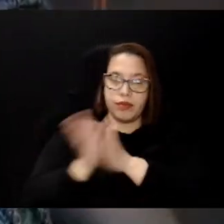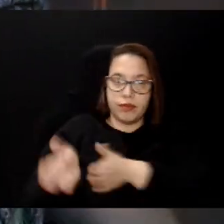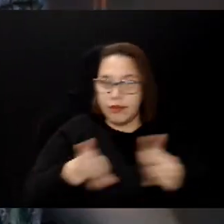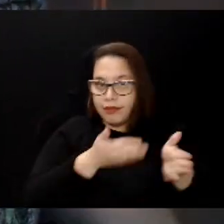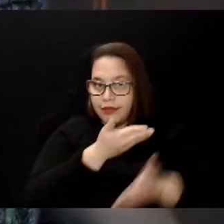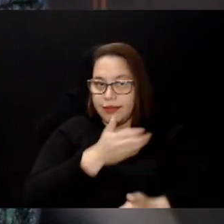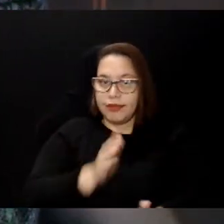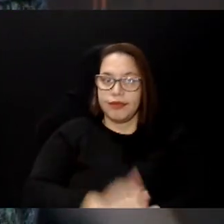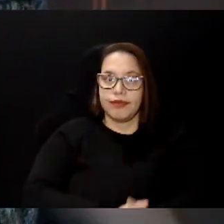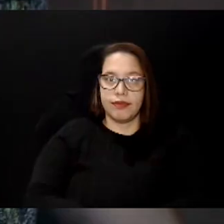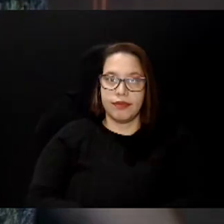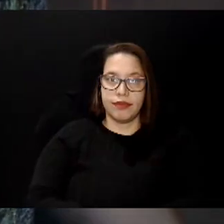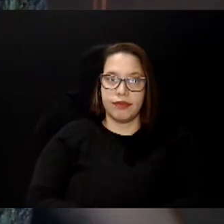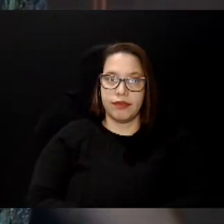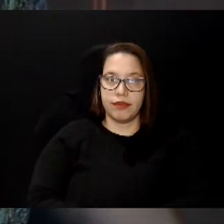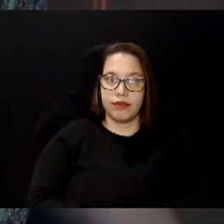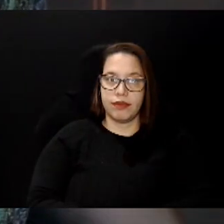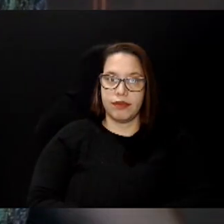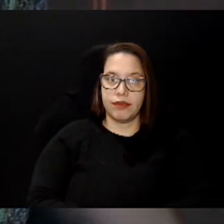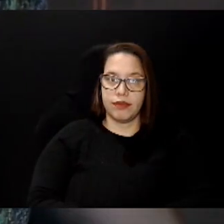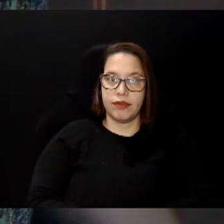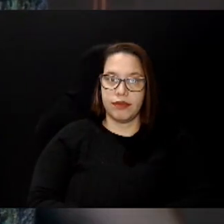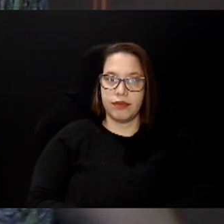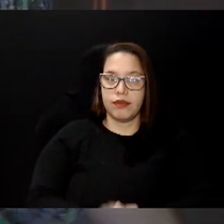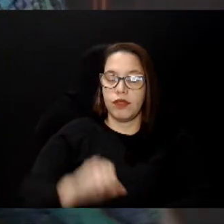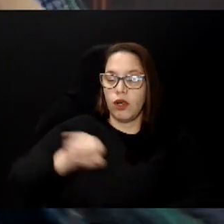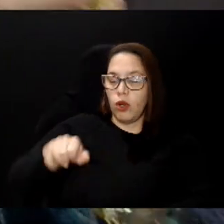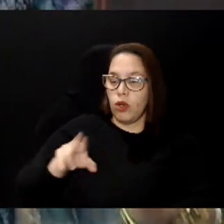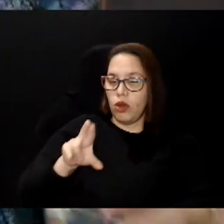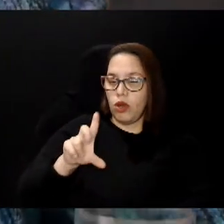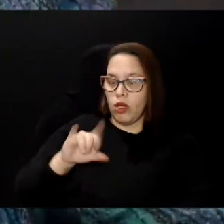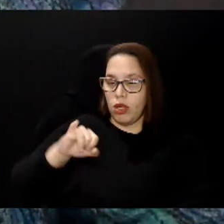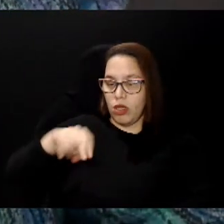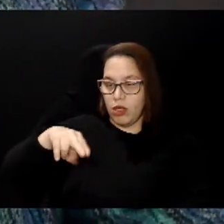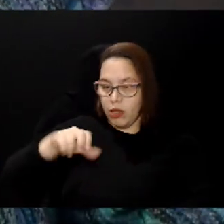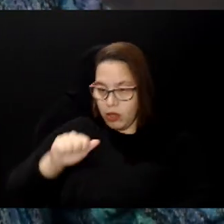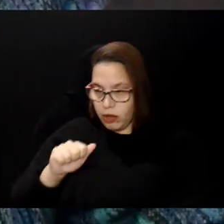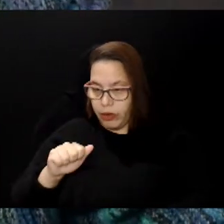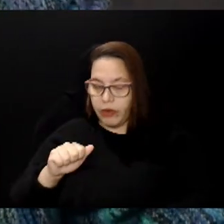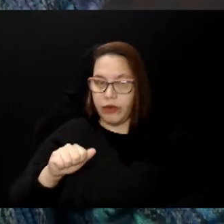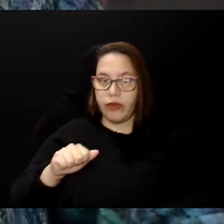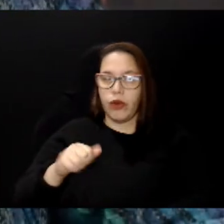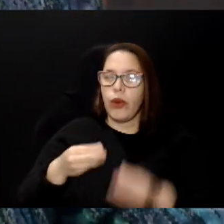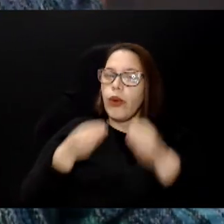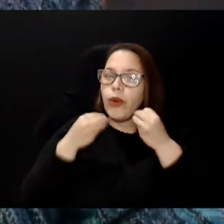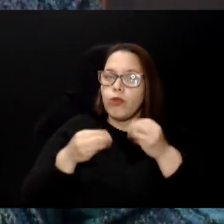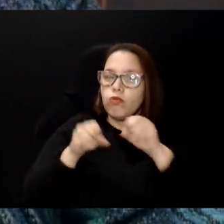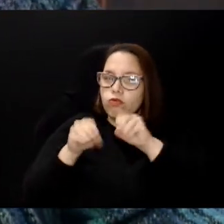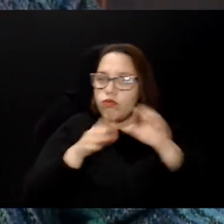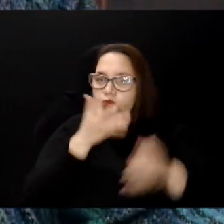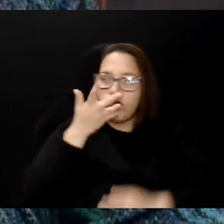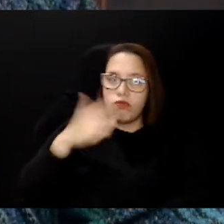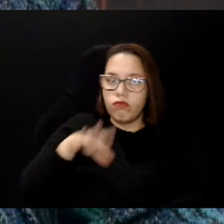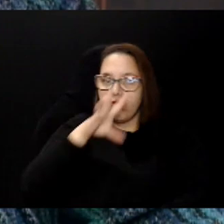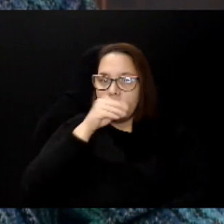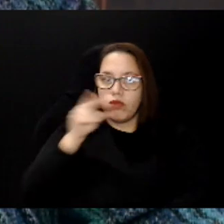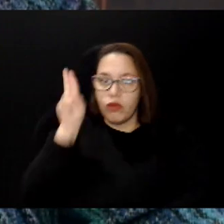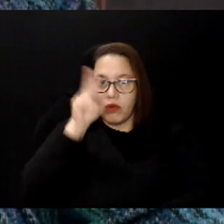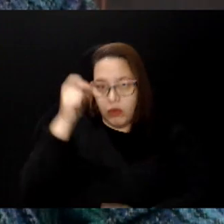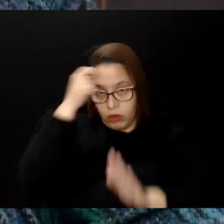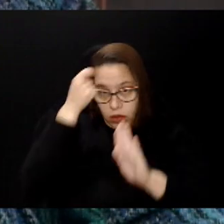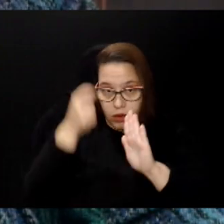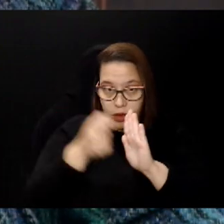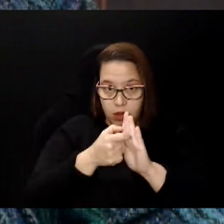gente aí. Muito bem. Juliana Martins, do Nova Campinas. Como ensinar crianças e adolescentes a usar IA sem perder